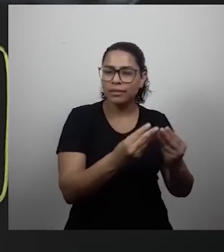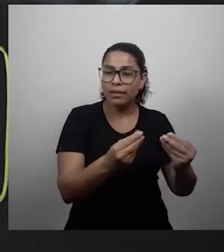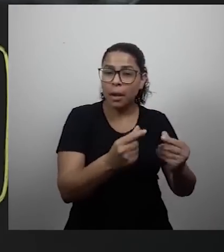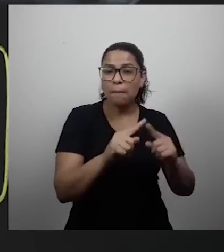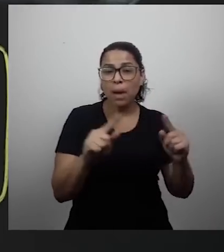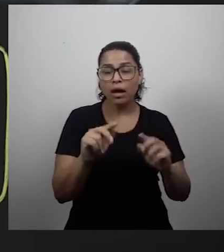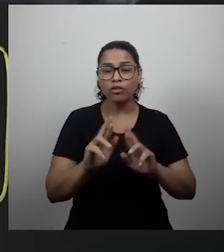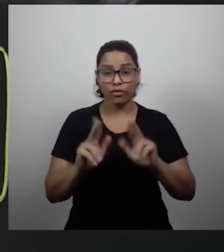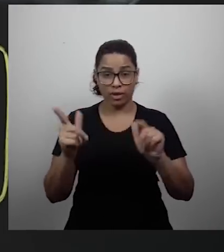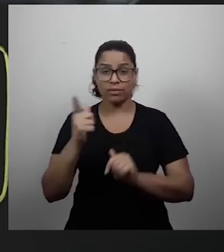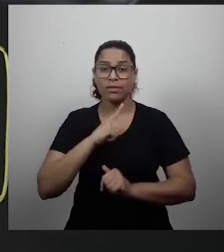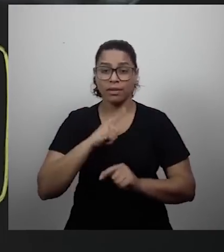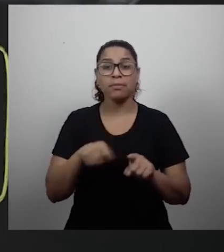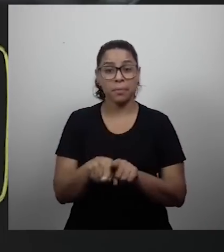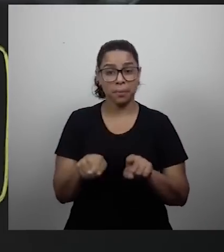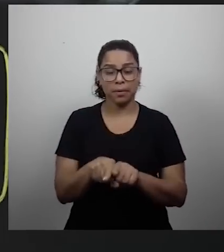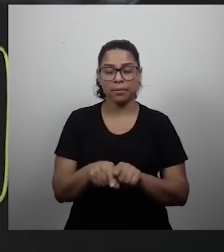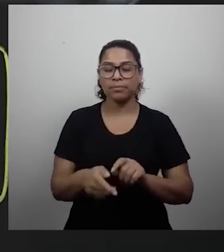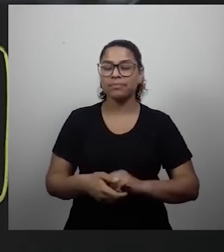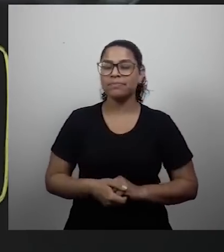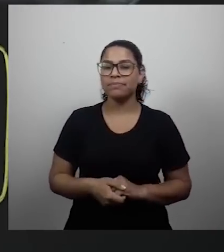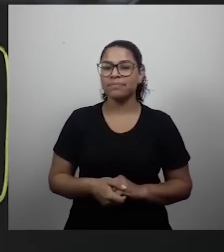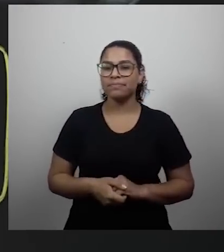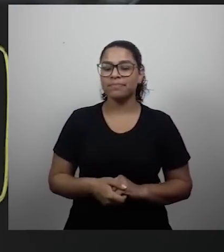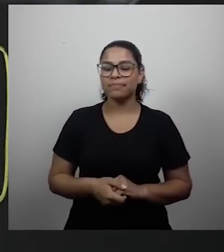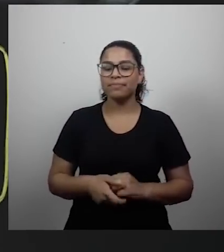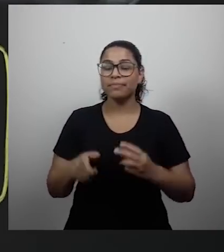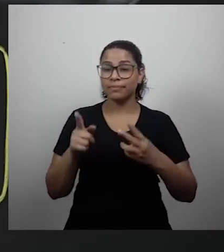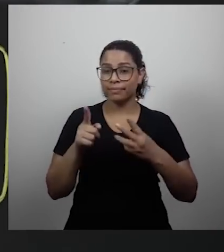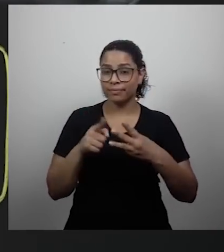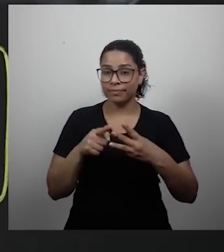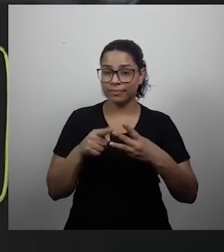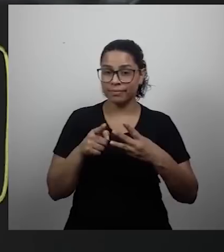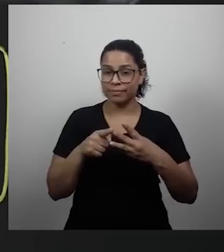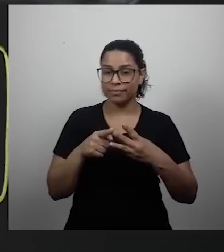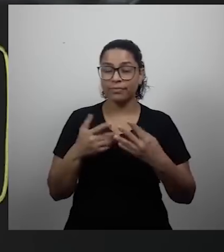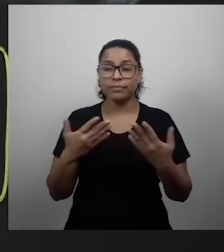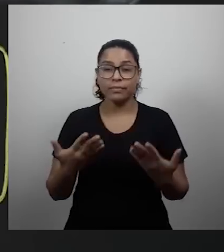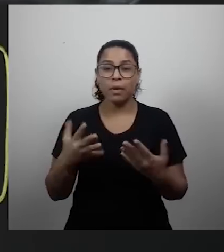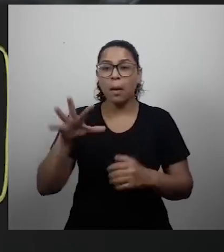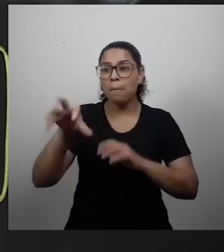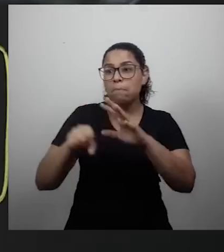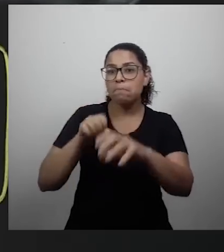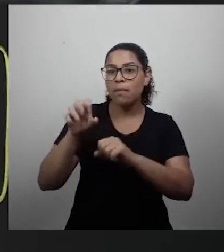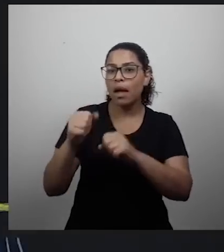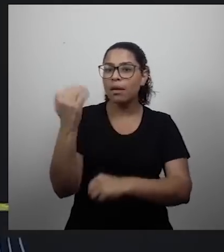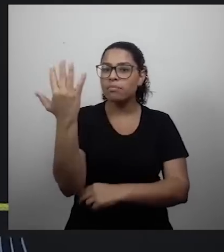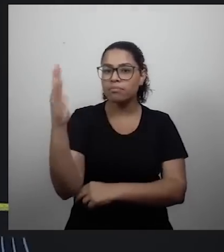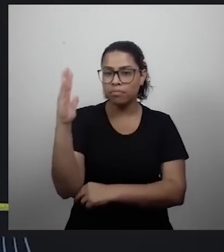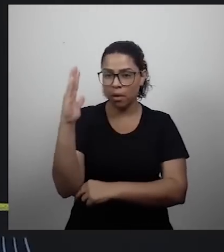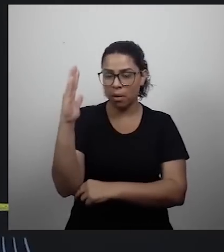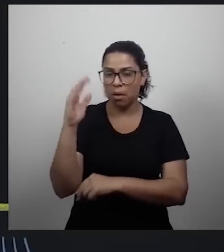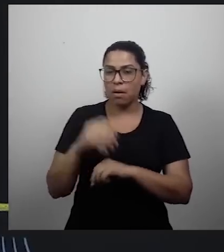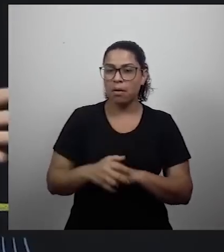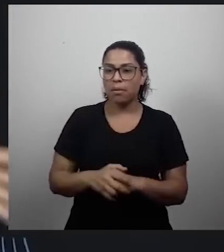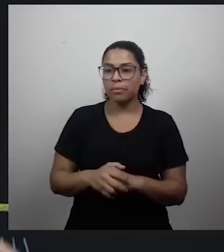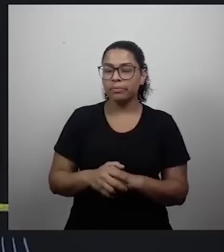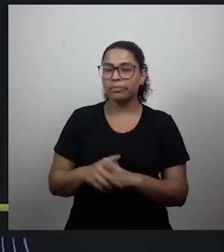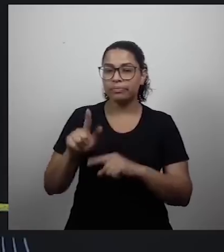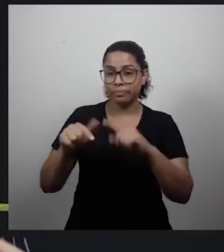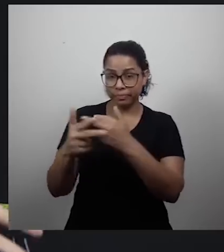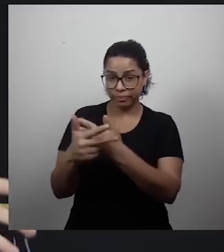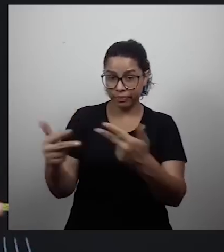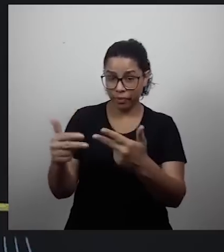Vamos falar um pouquinho disso. Manufatura é quando você pega alguma matéria-prima e produz uma